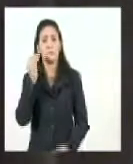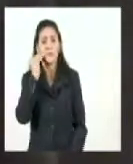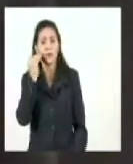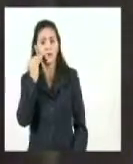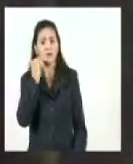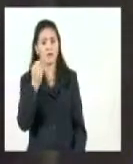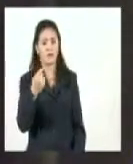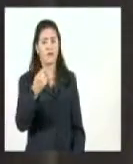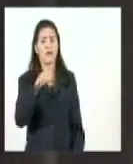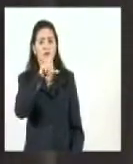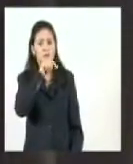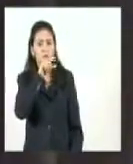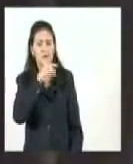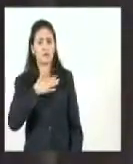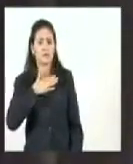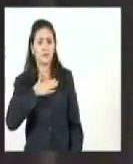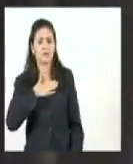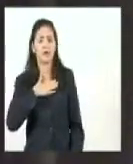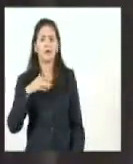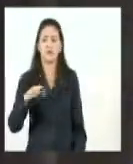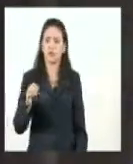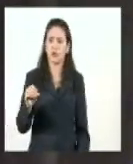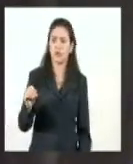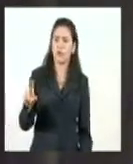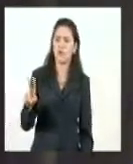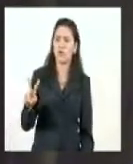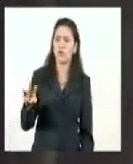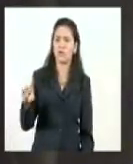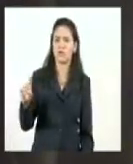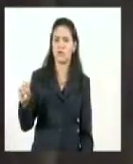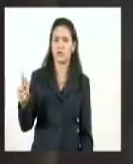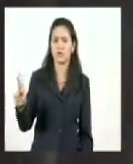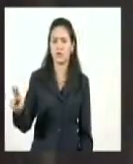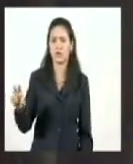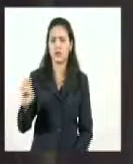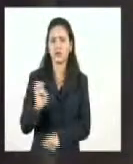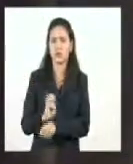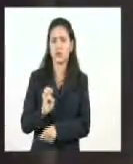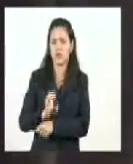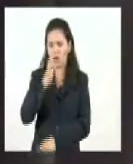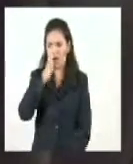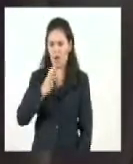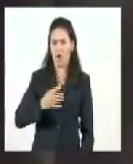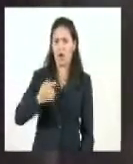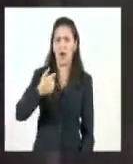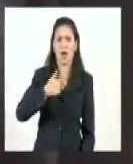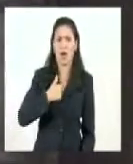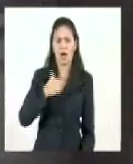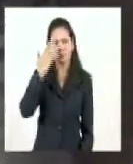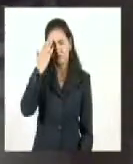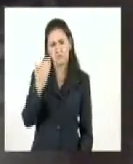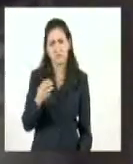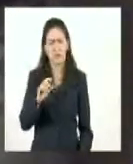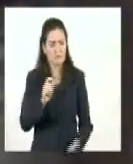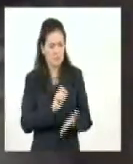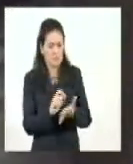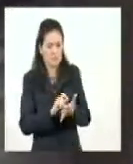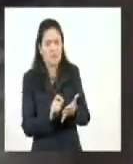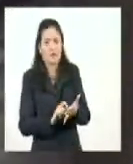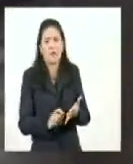ouvidor do Estado me atacando, dizendo que eu não sei falar português e que eu sou ruim de pontuação.